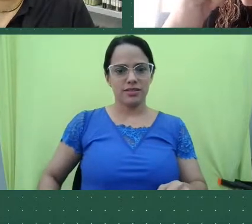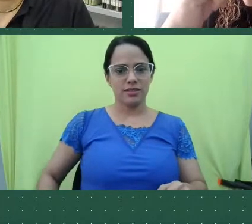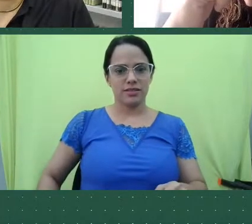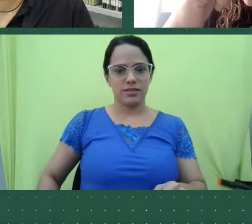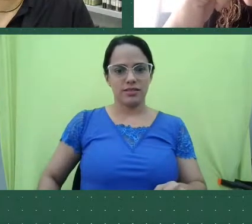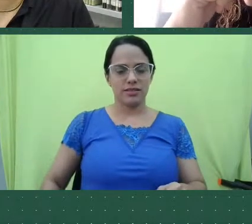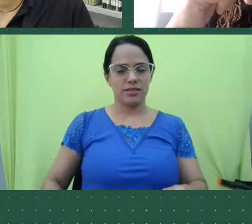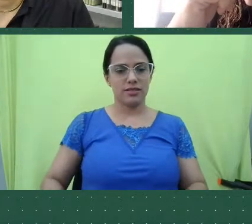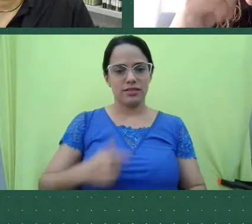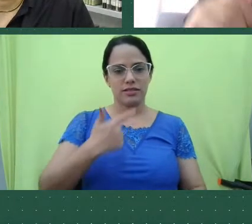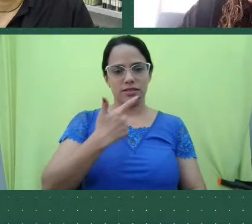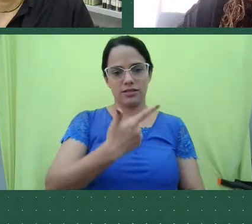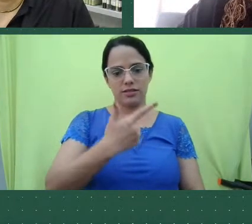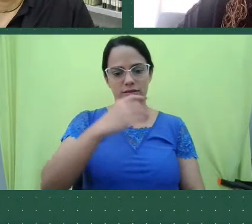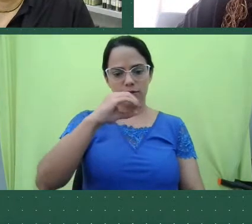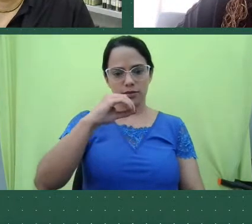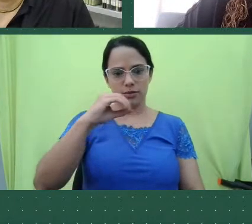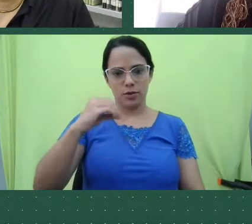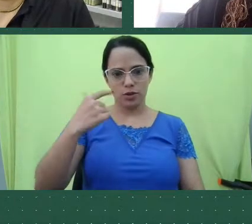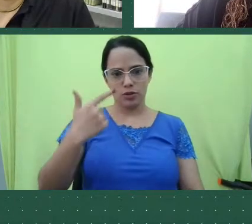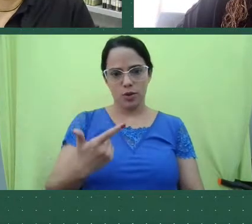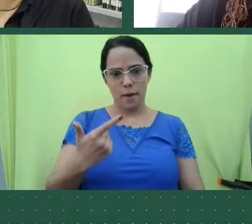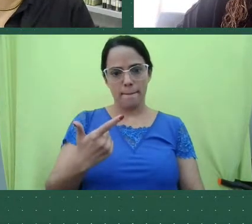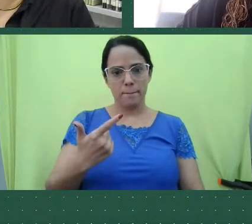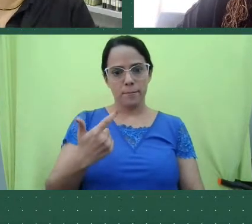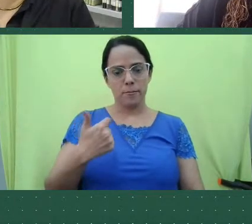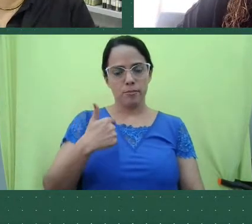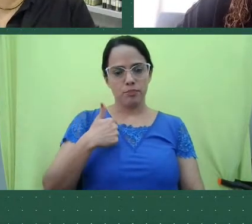Em 2002, final de 2002,